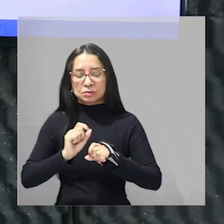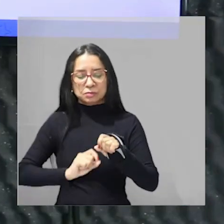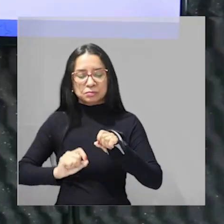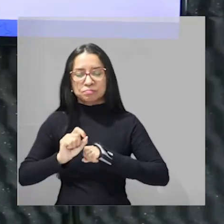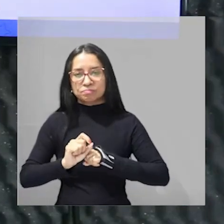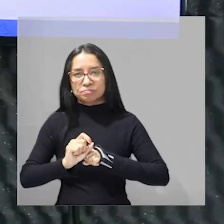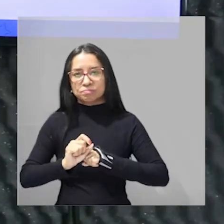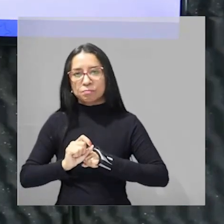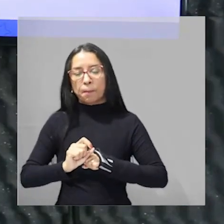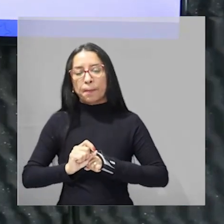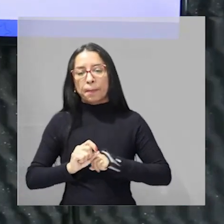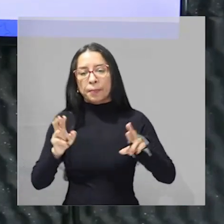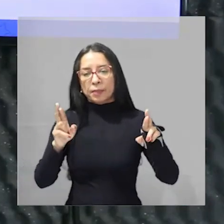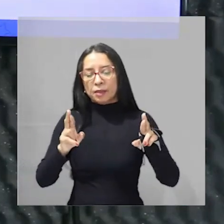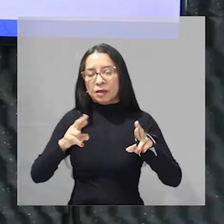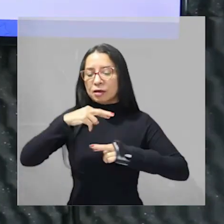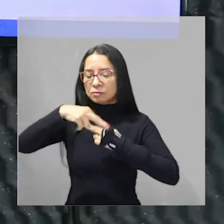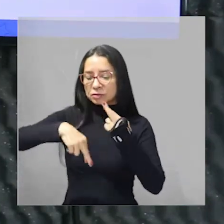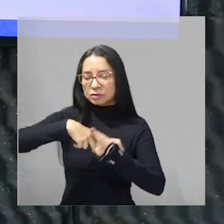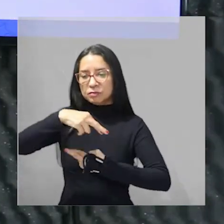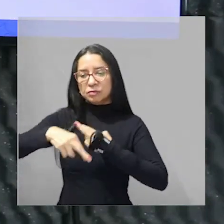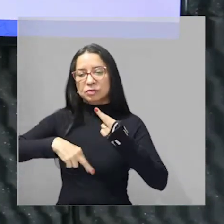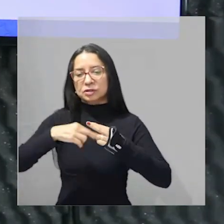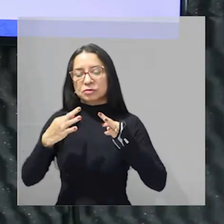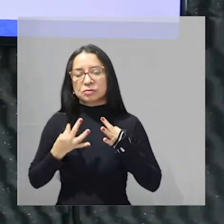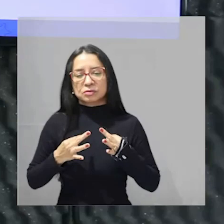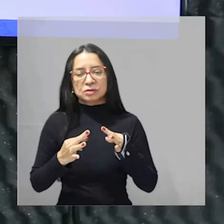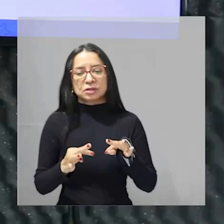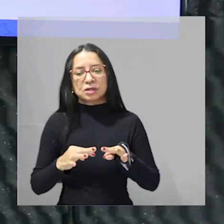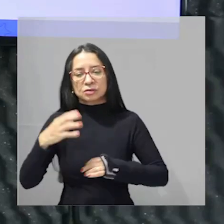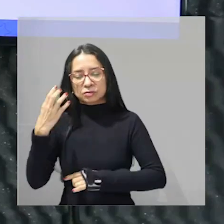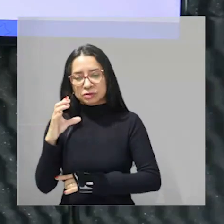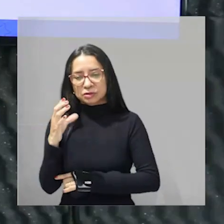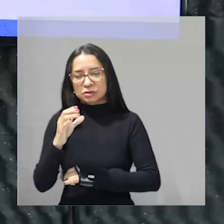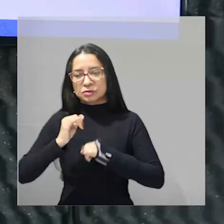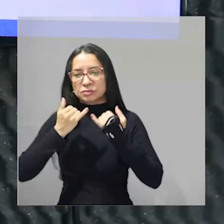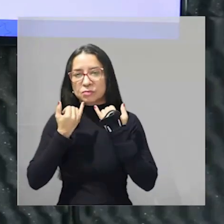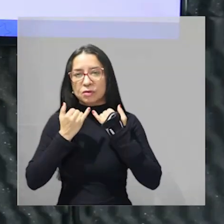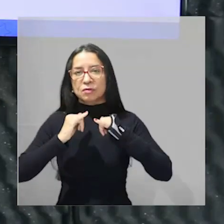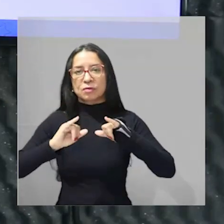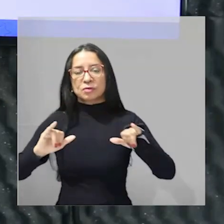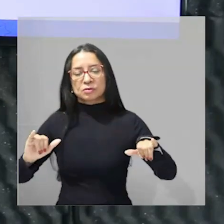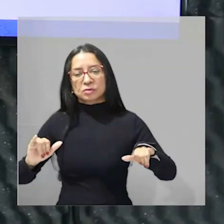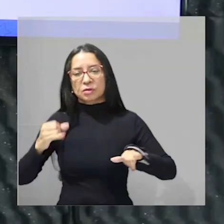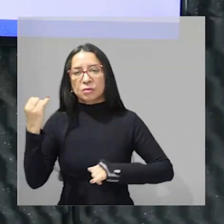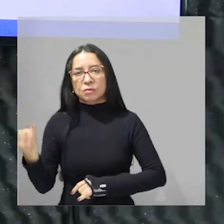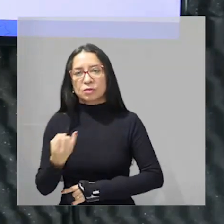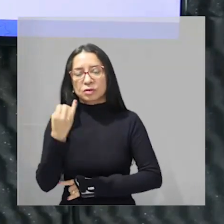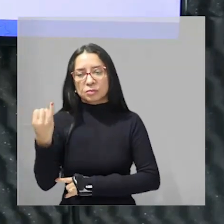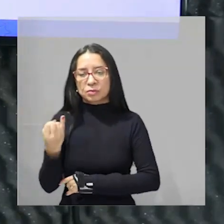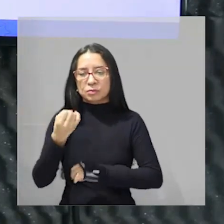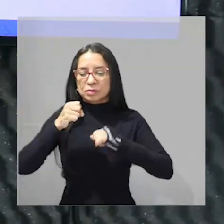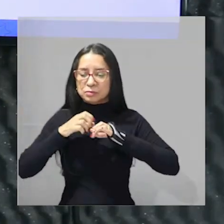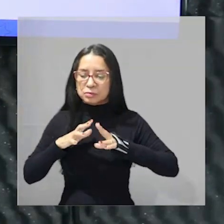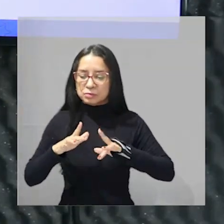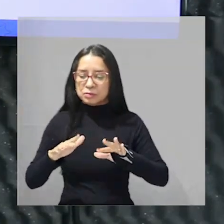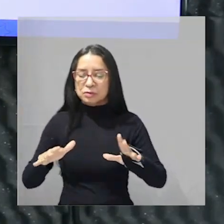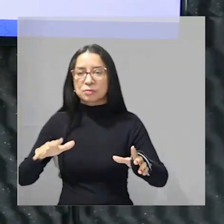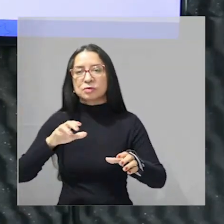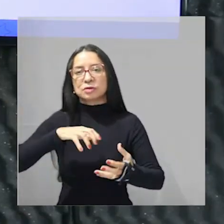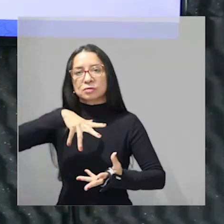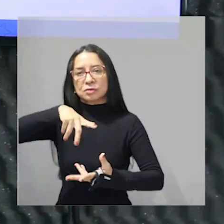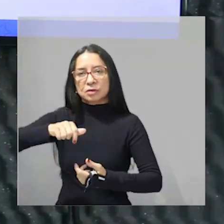a revolução técnico-científico informacional vai ser muito importante para a expansão da